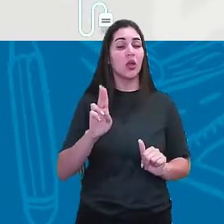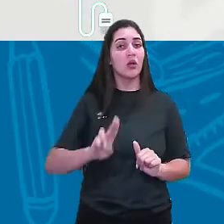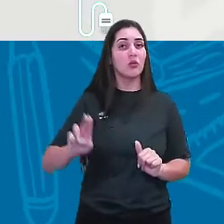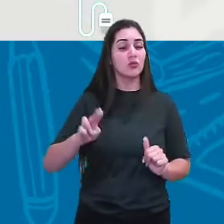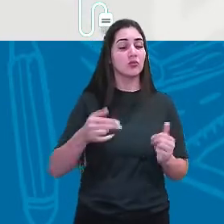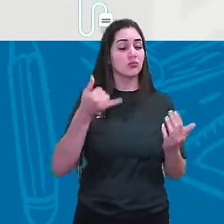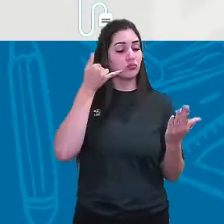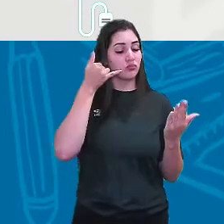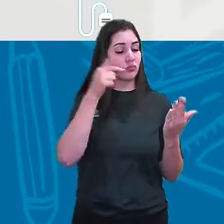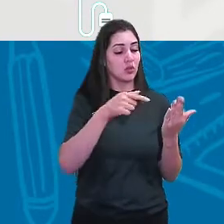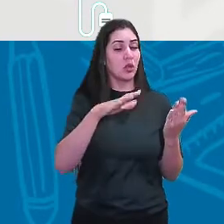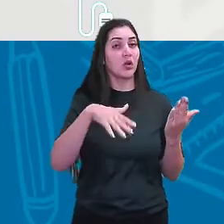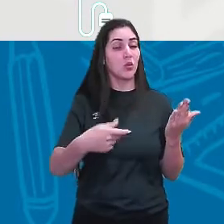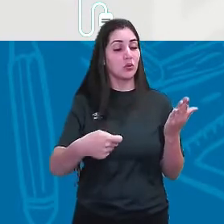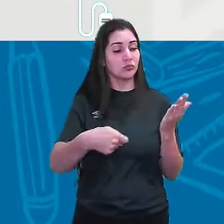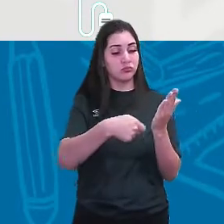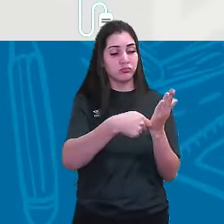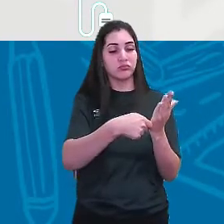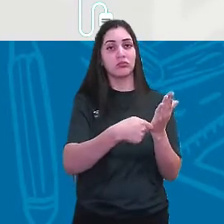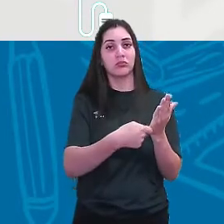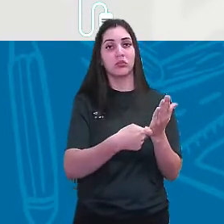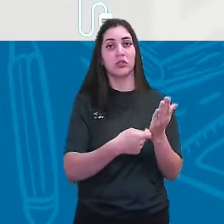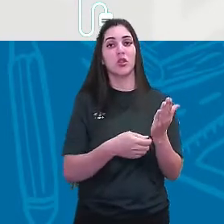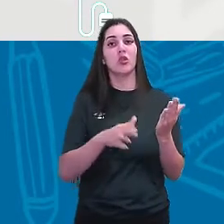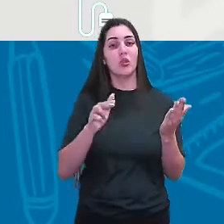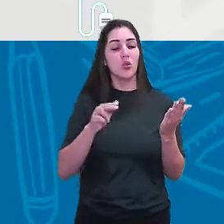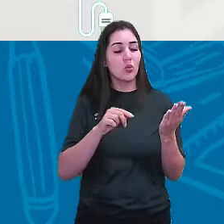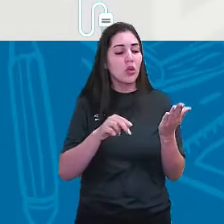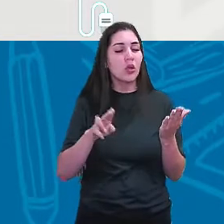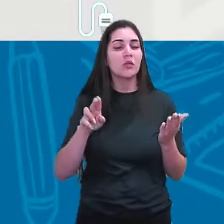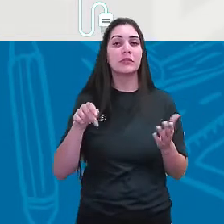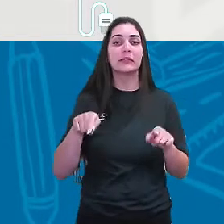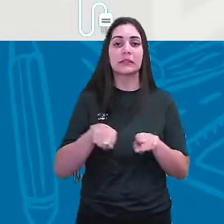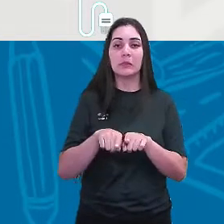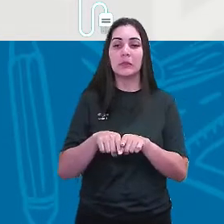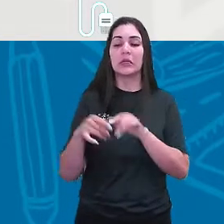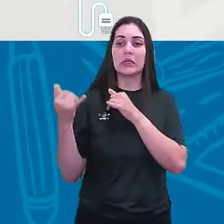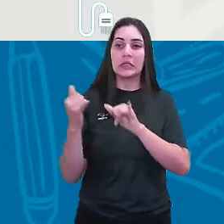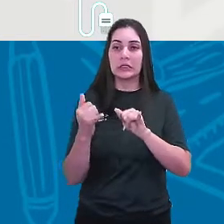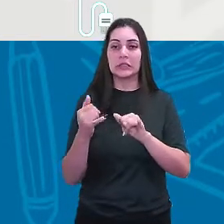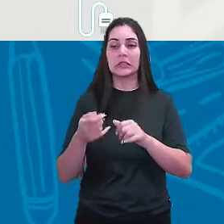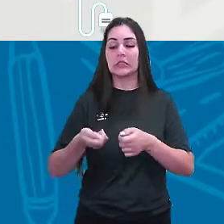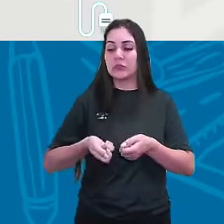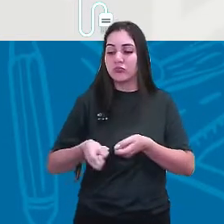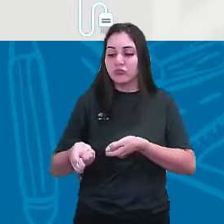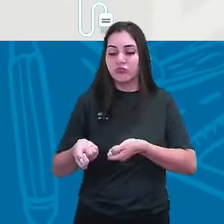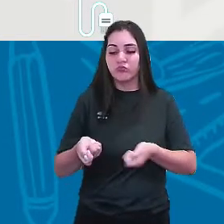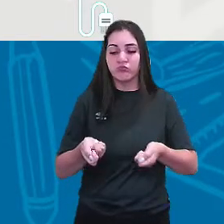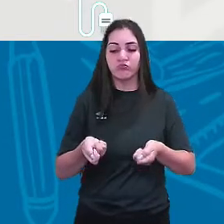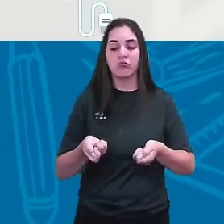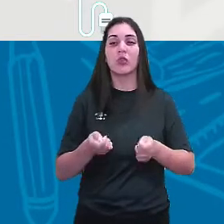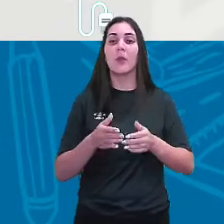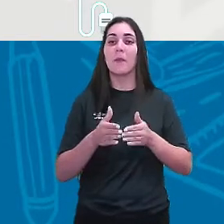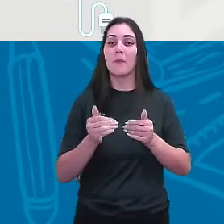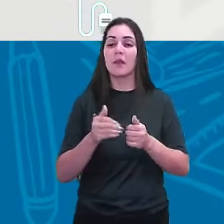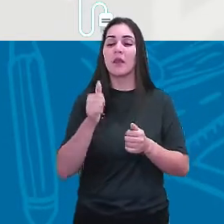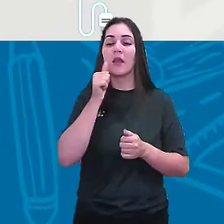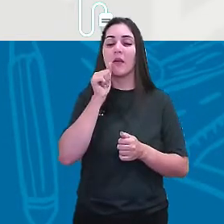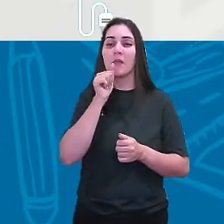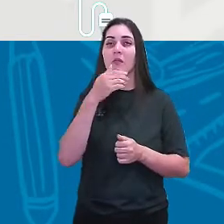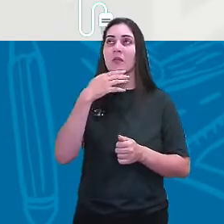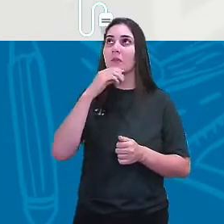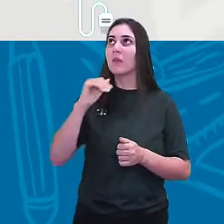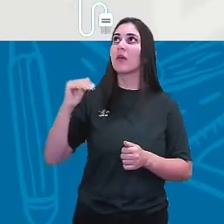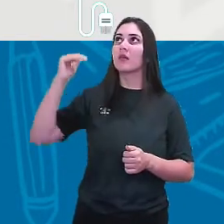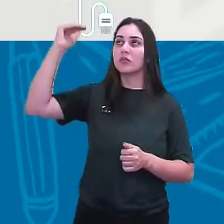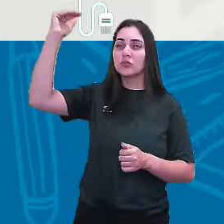celular quando ele estiver carregando. Jamais manuseiem equipamentos eletrônicos ligando eles na tomada. Peçam para um adulto, tá